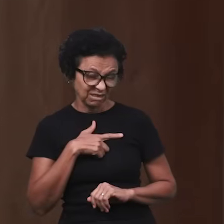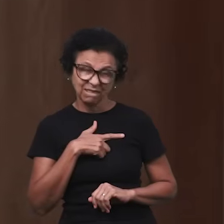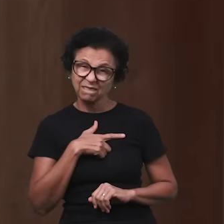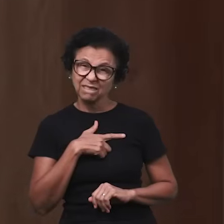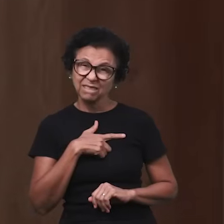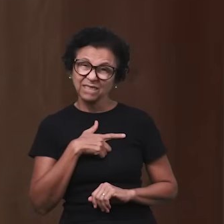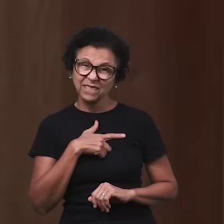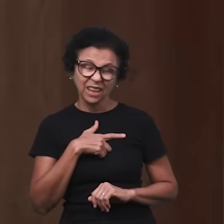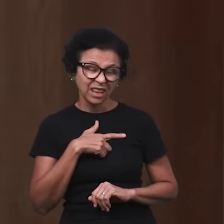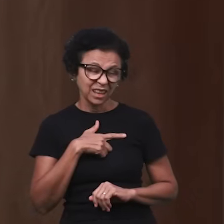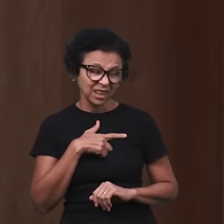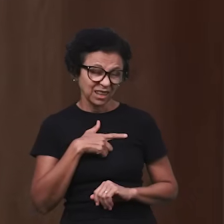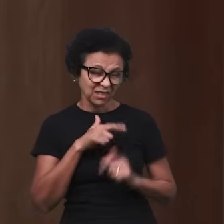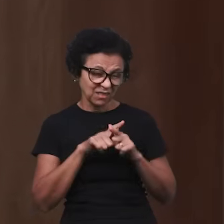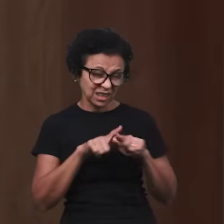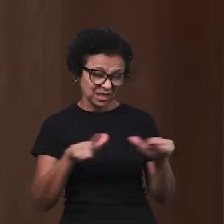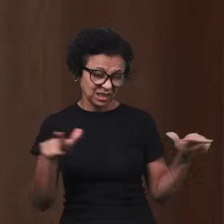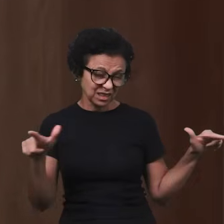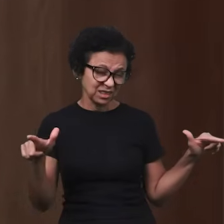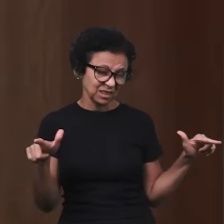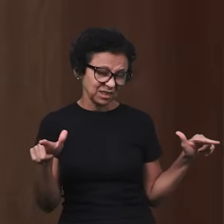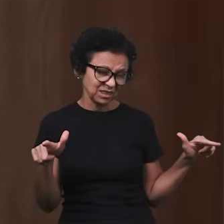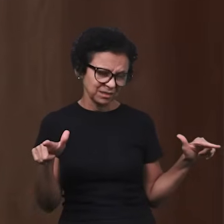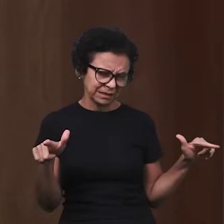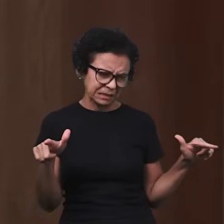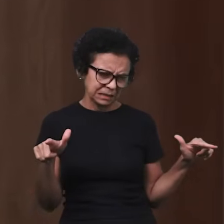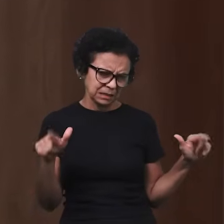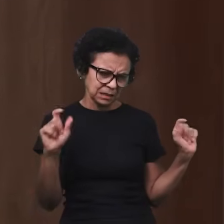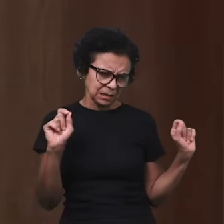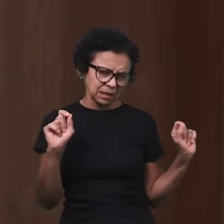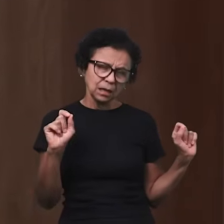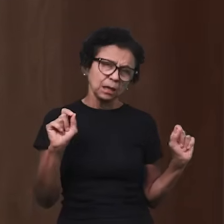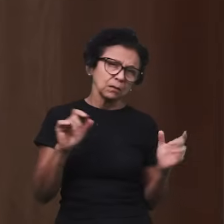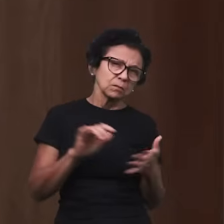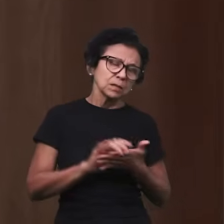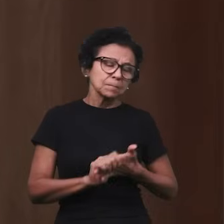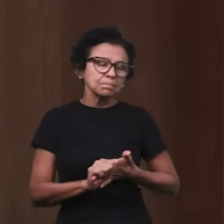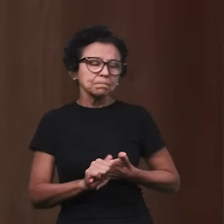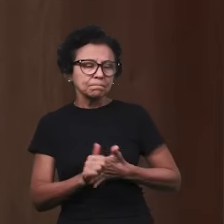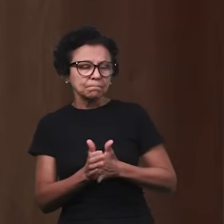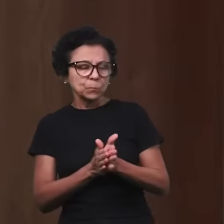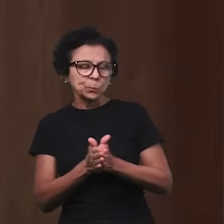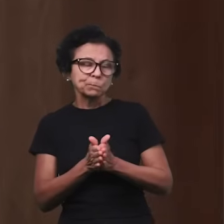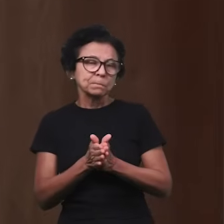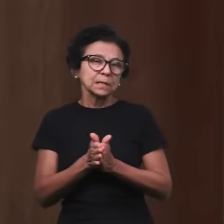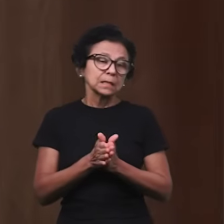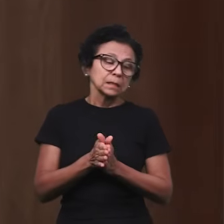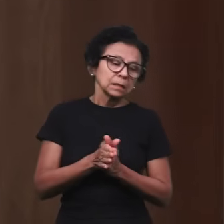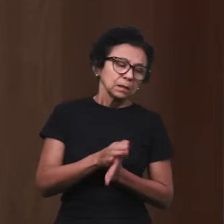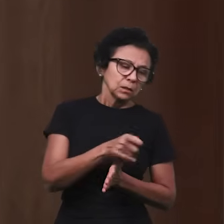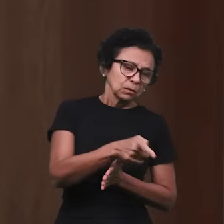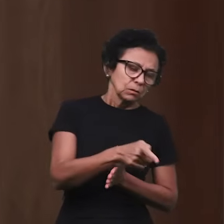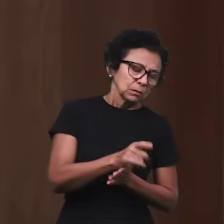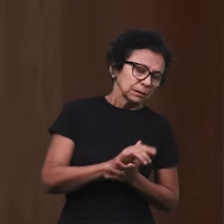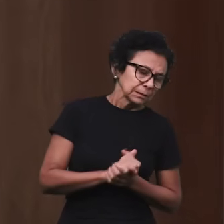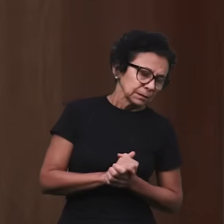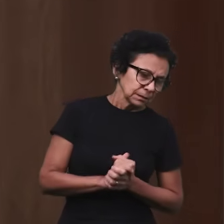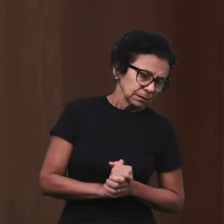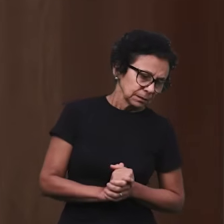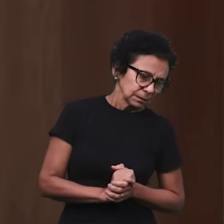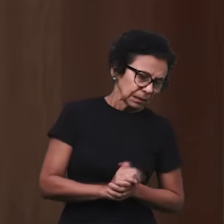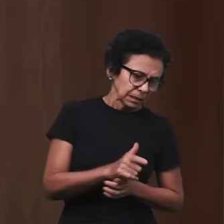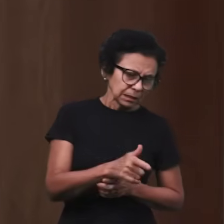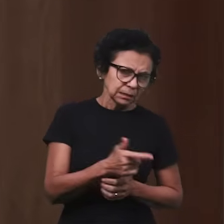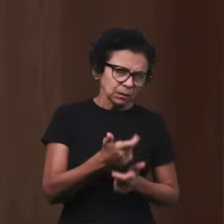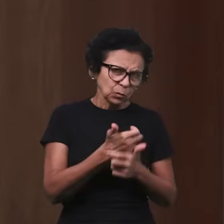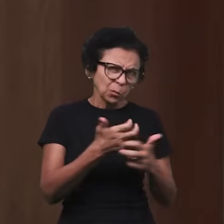tem de mato, tem nada construído e tal. Aí você descobre, de rapaz, esse terreno aqui, acho